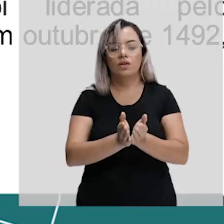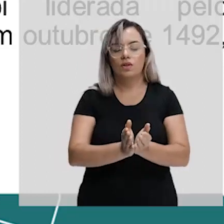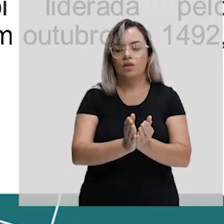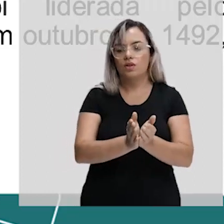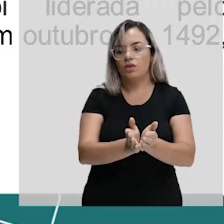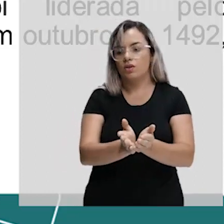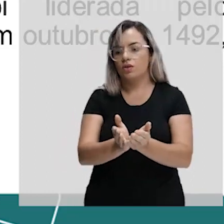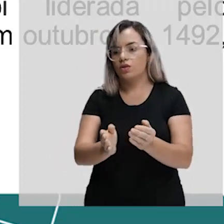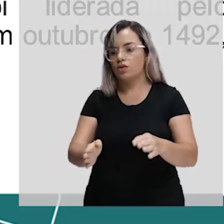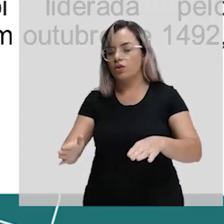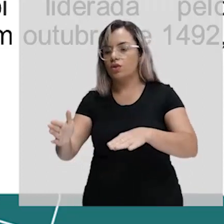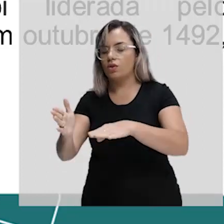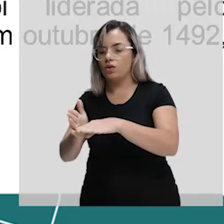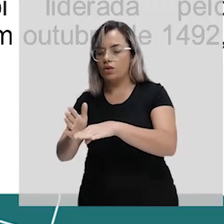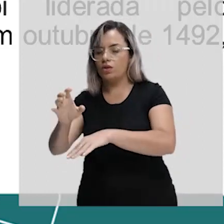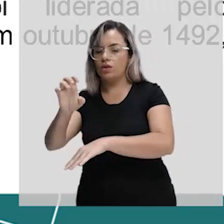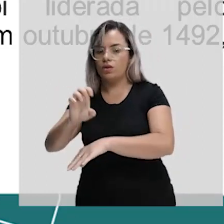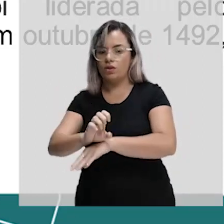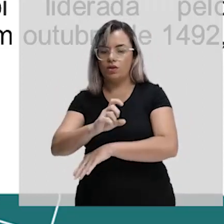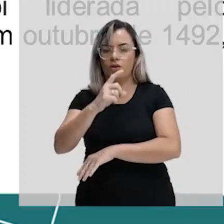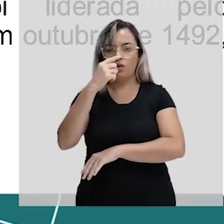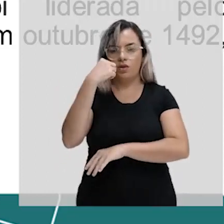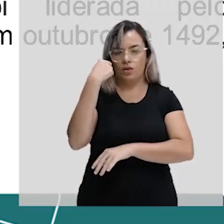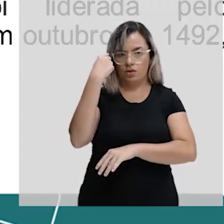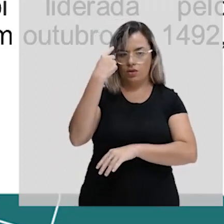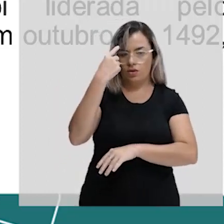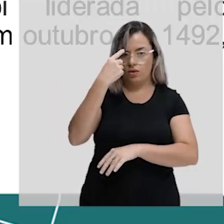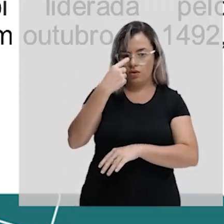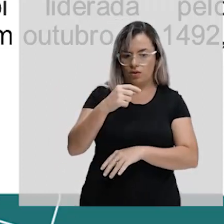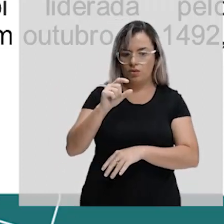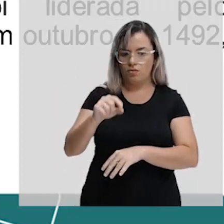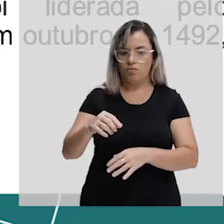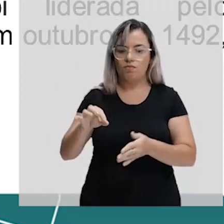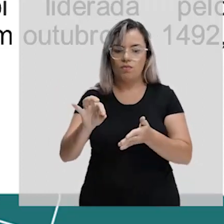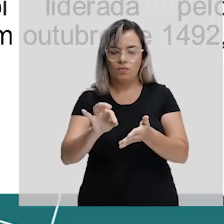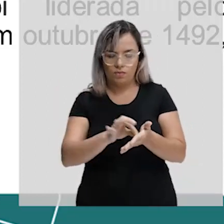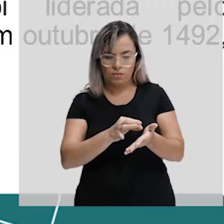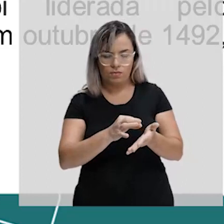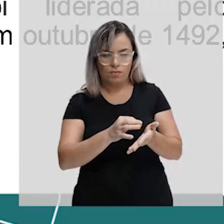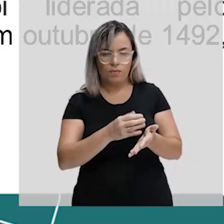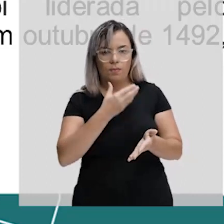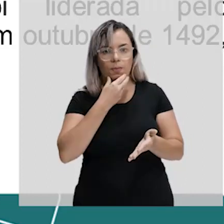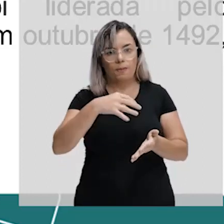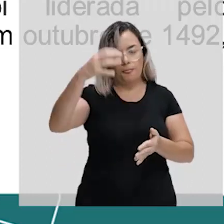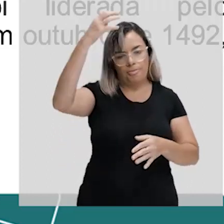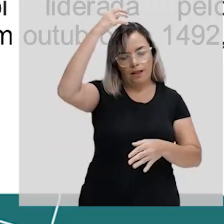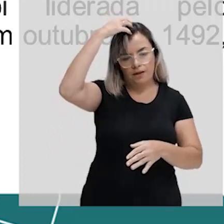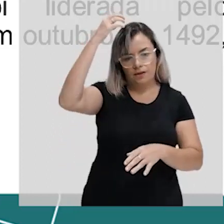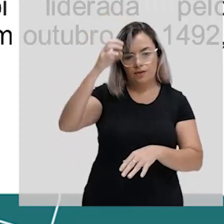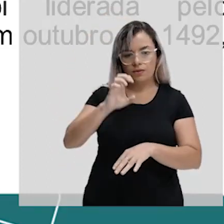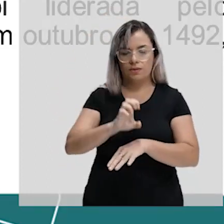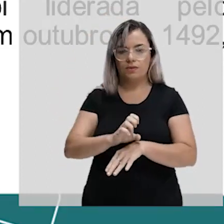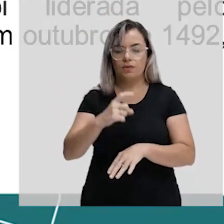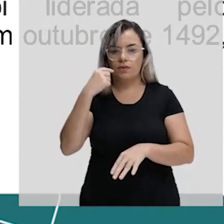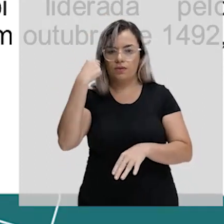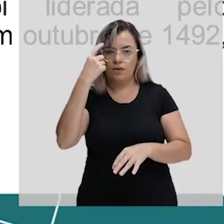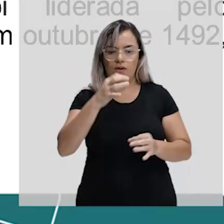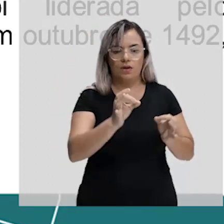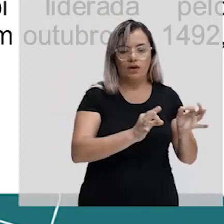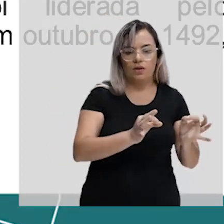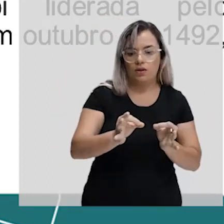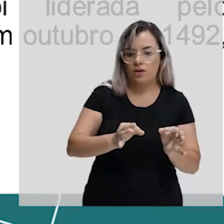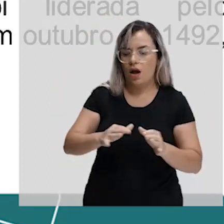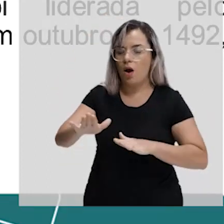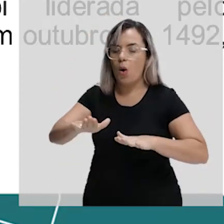Foi contratado pelo Estado espanhol, pela coroa espanhola, para organizar o movimento da expansão